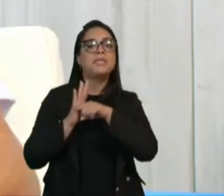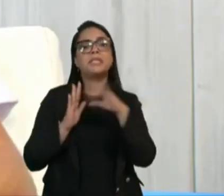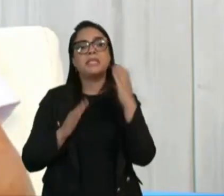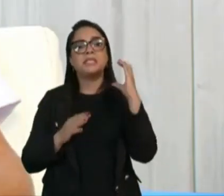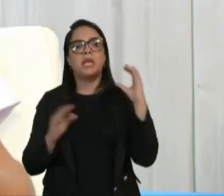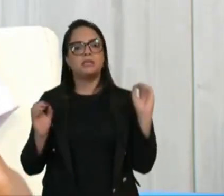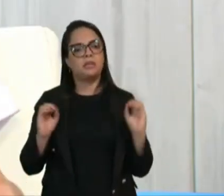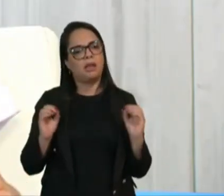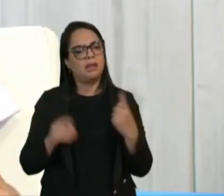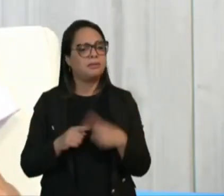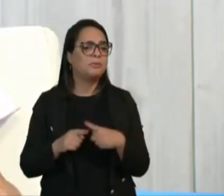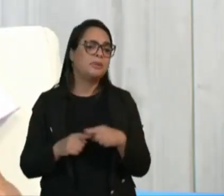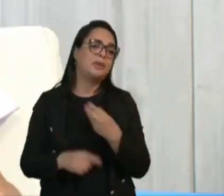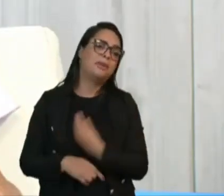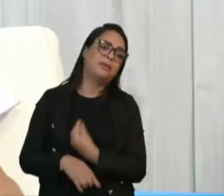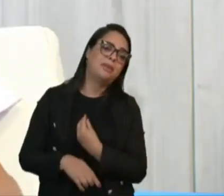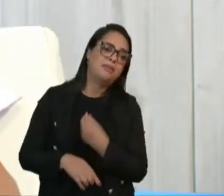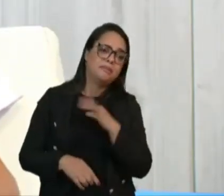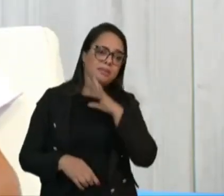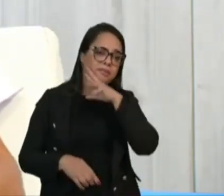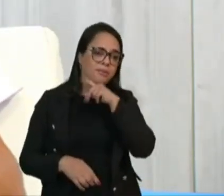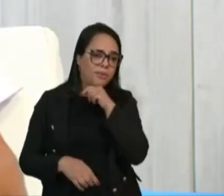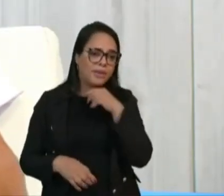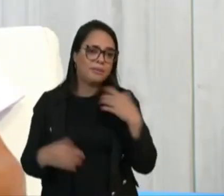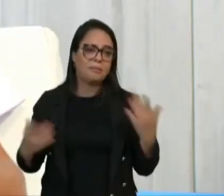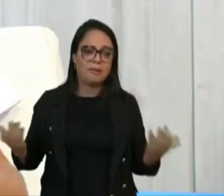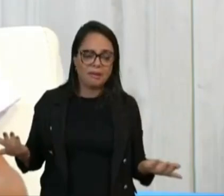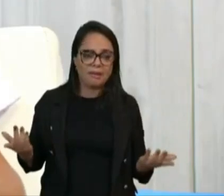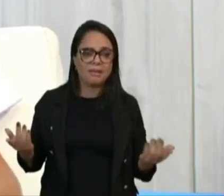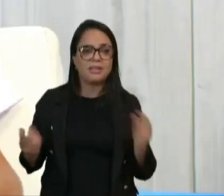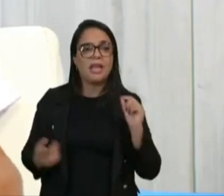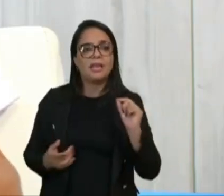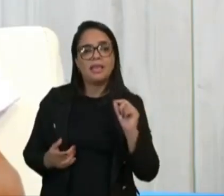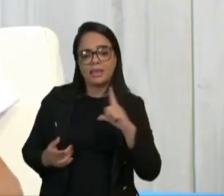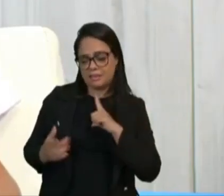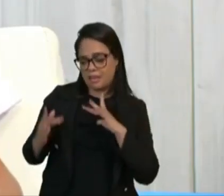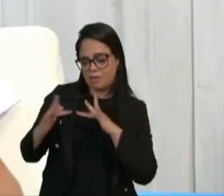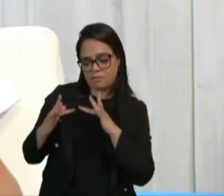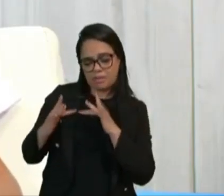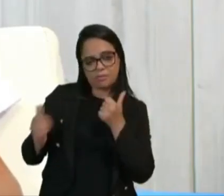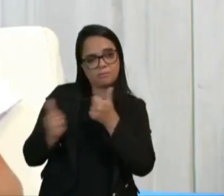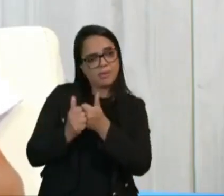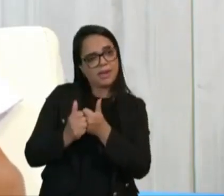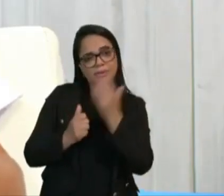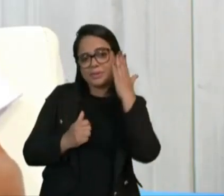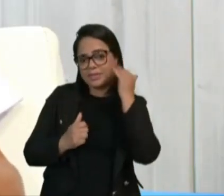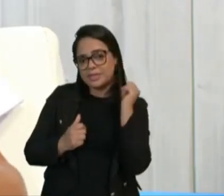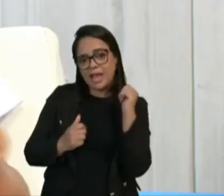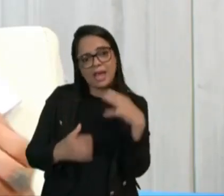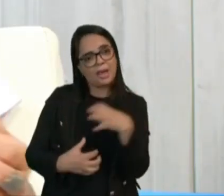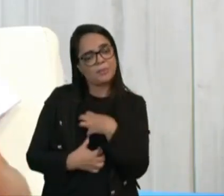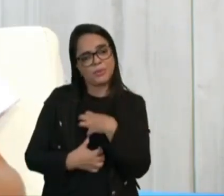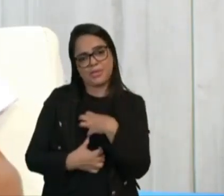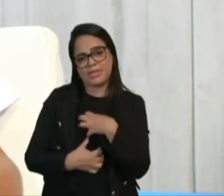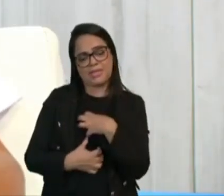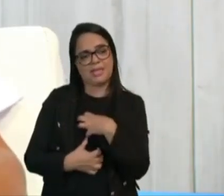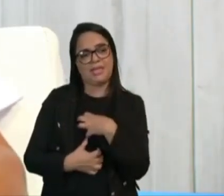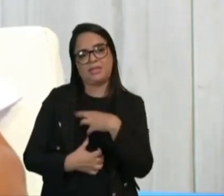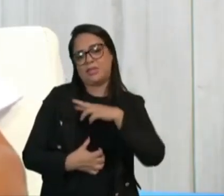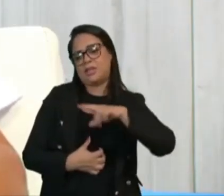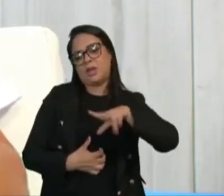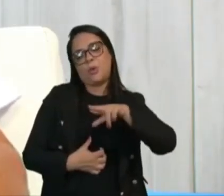científico, porque quem convive com os animais, com quem está ali de perto, sabe o que que eles sentem, que eles não só sentem